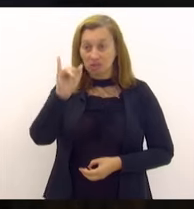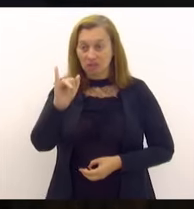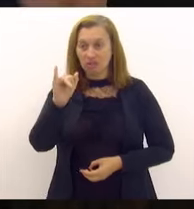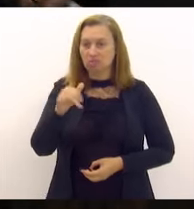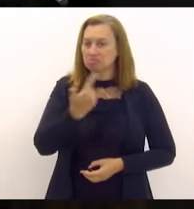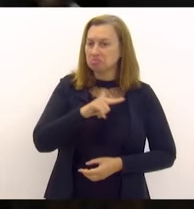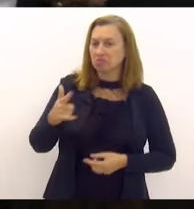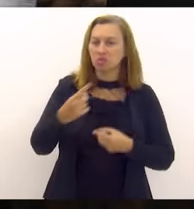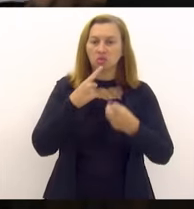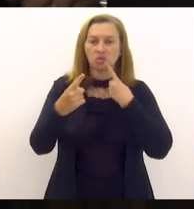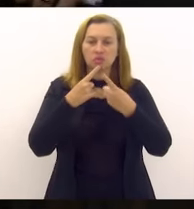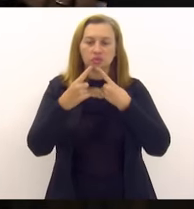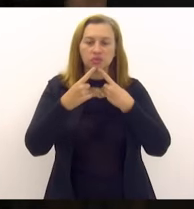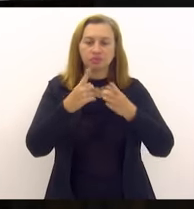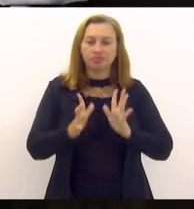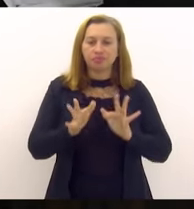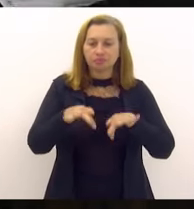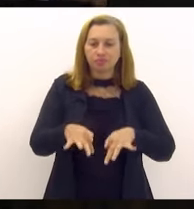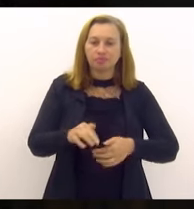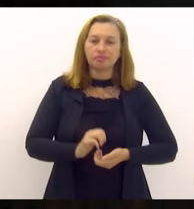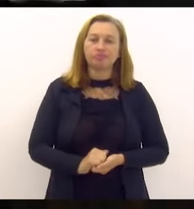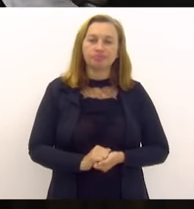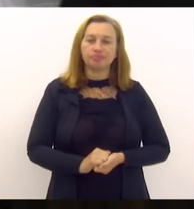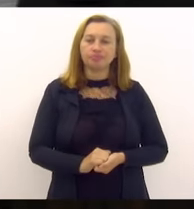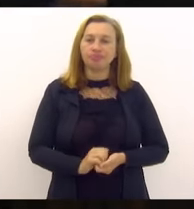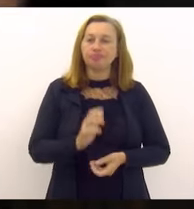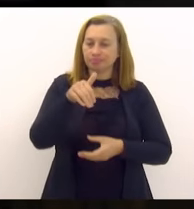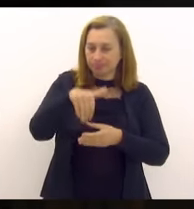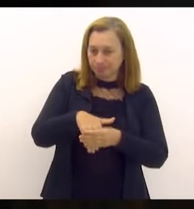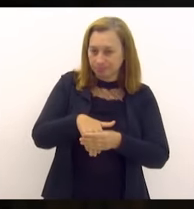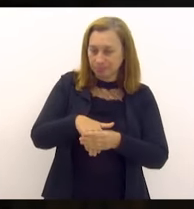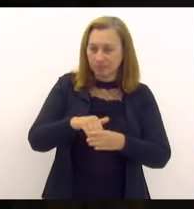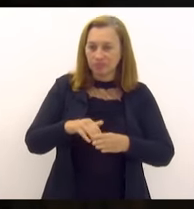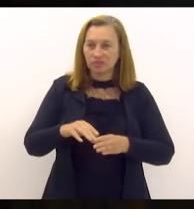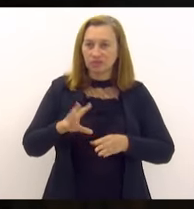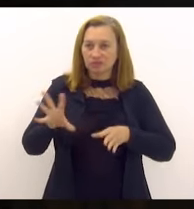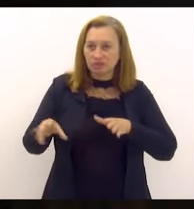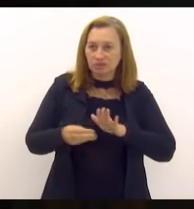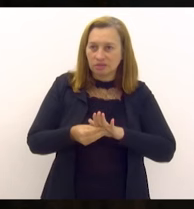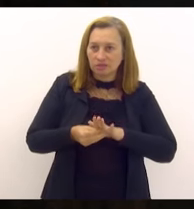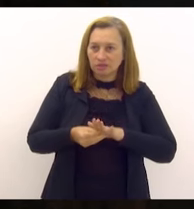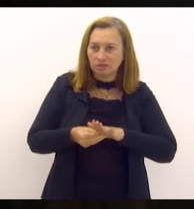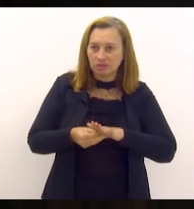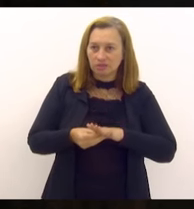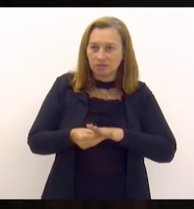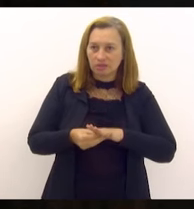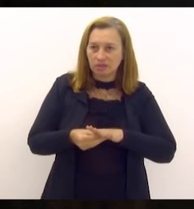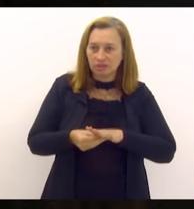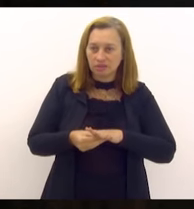Não havendo mais quem queira discutir, encerrada a discussão. Em votação, a emenda... Não.